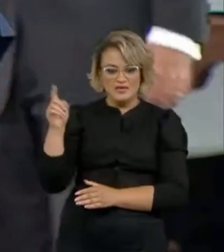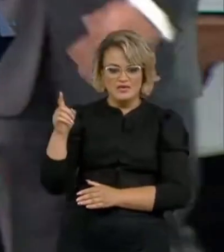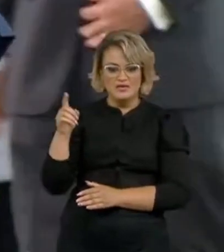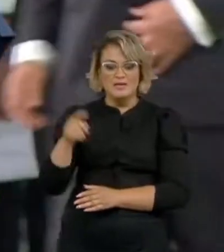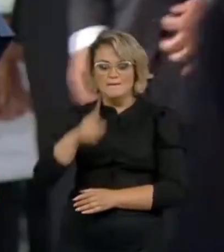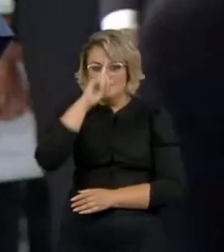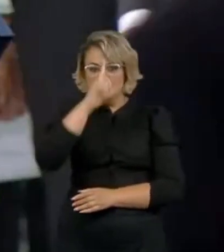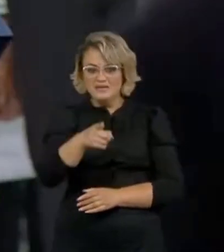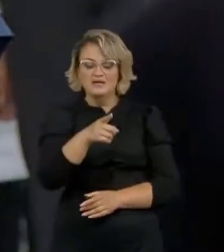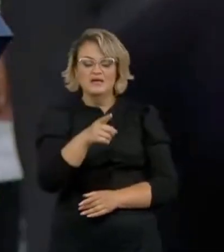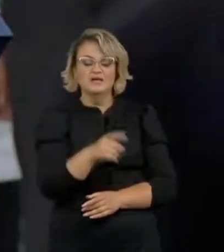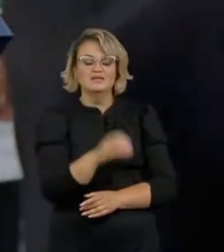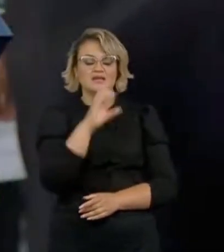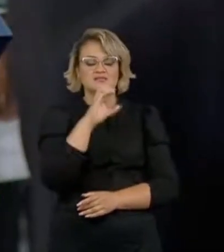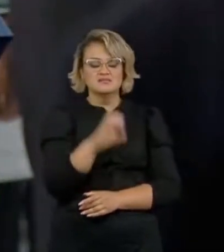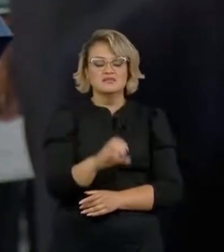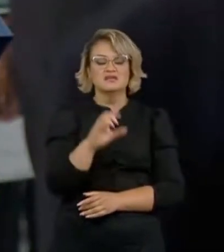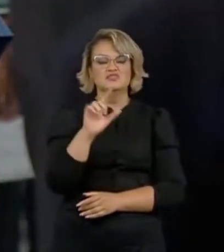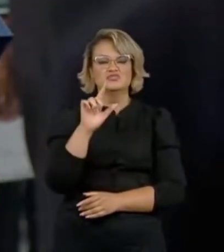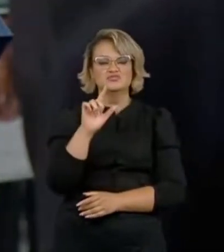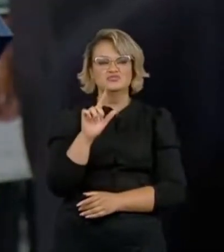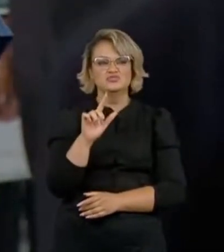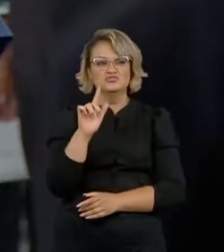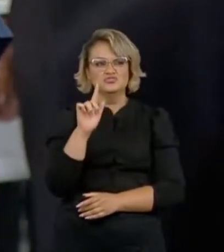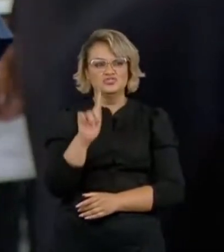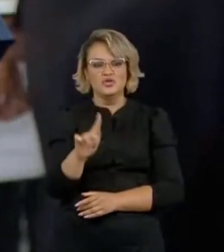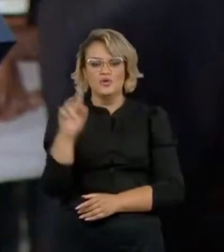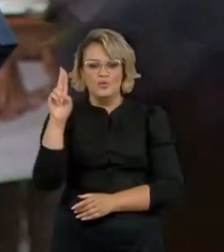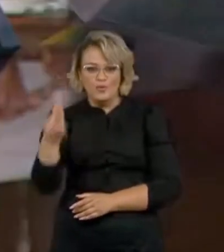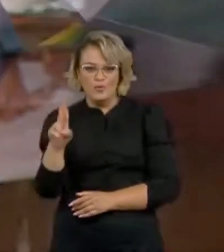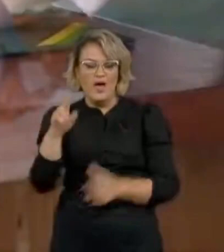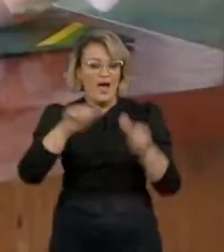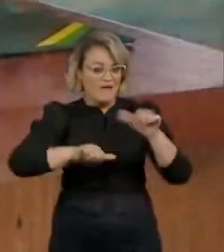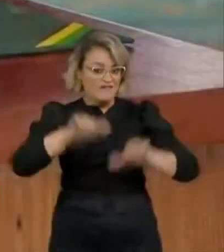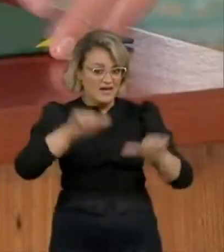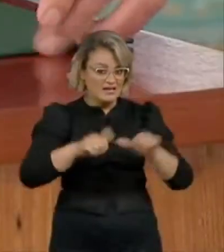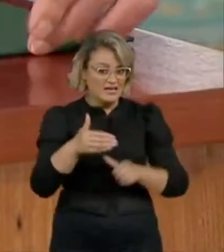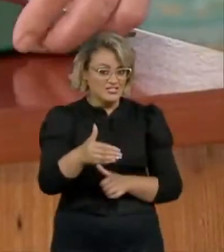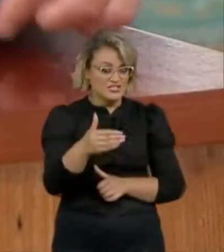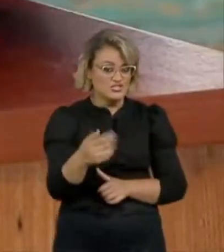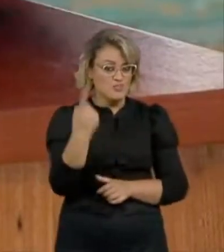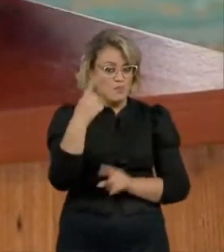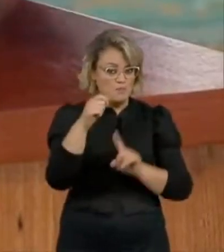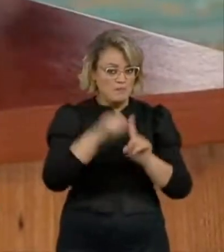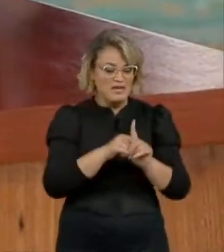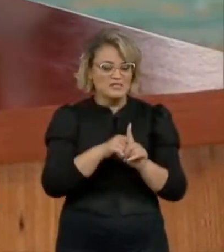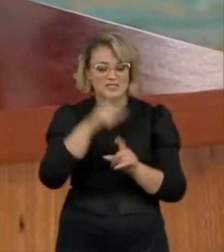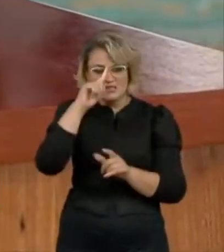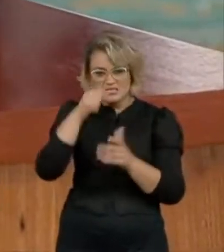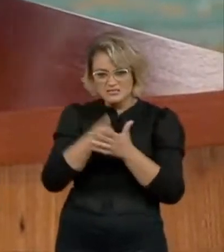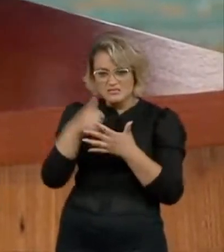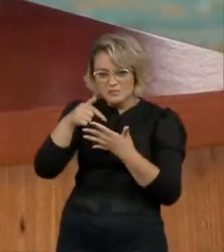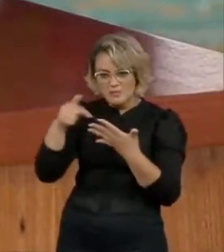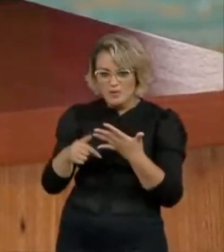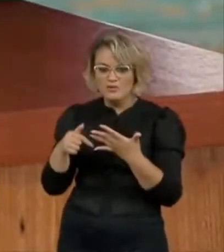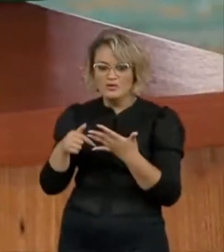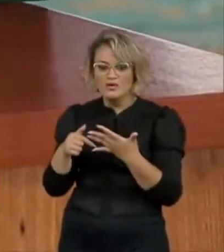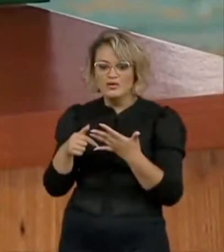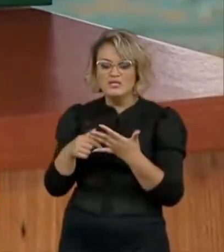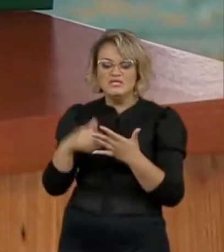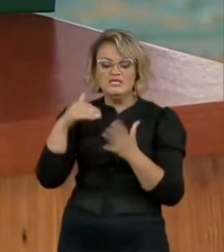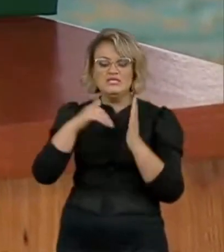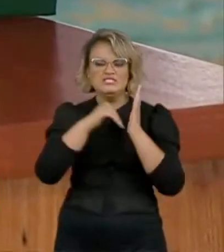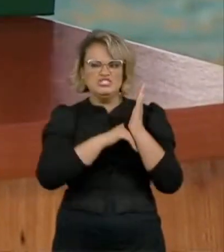que a controladoria-geral da União reavalie no prazo de 30 dias as decisões que impuseram